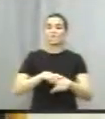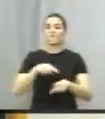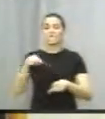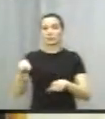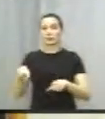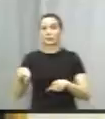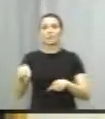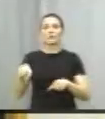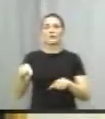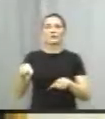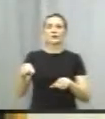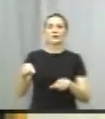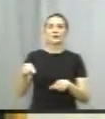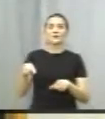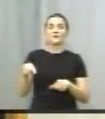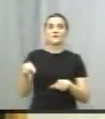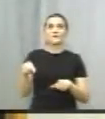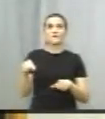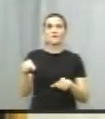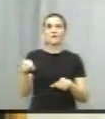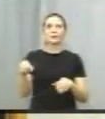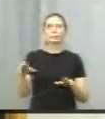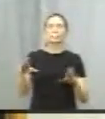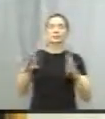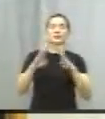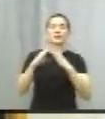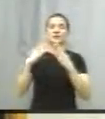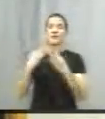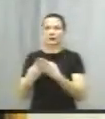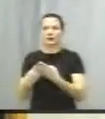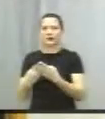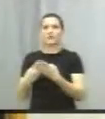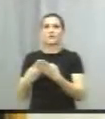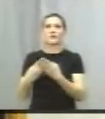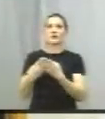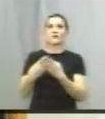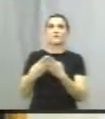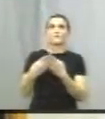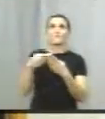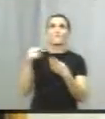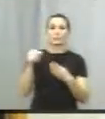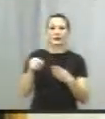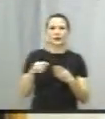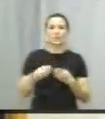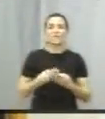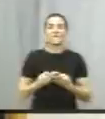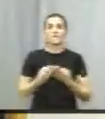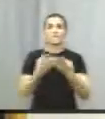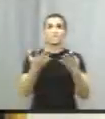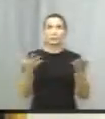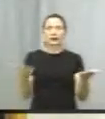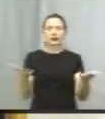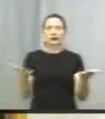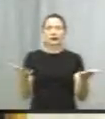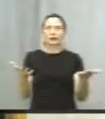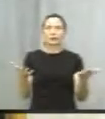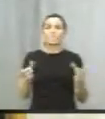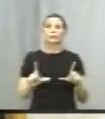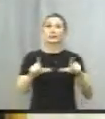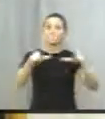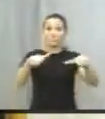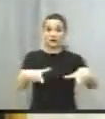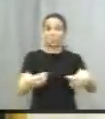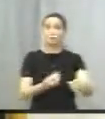Lembrando sempre que todos os eventos da Escola do Legislativo distribuem certificado de participação